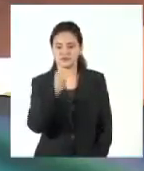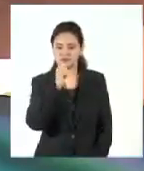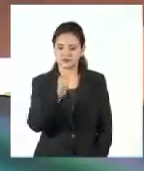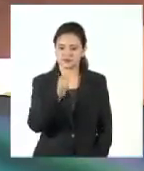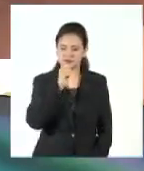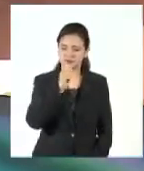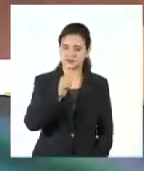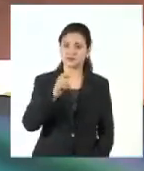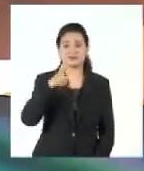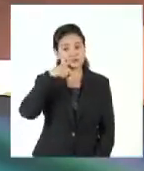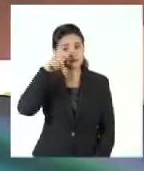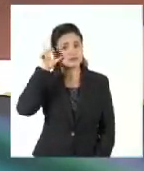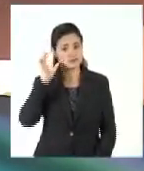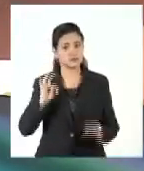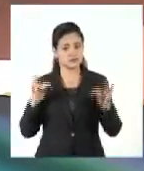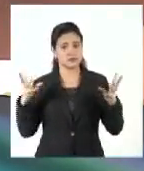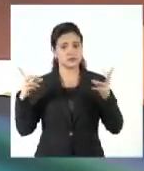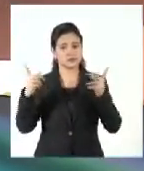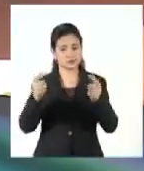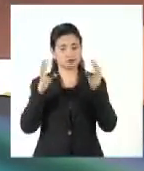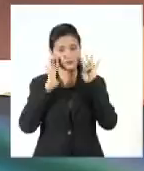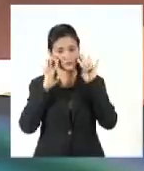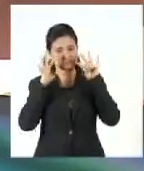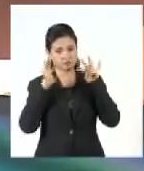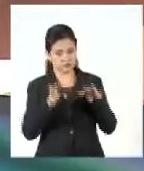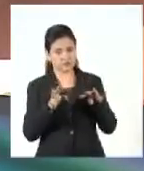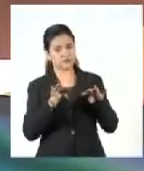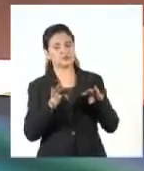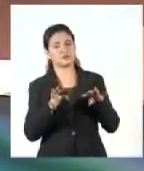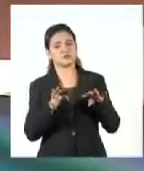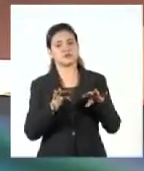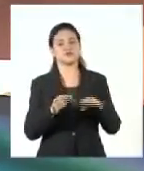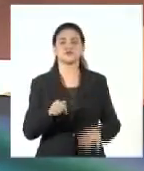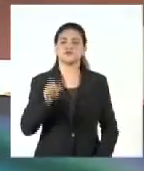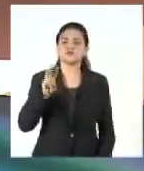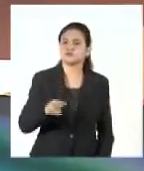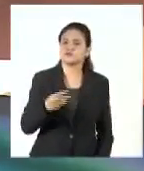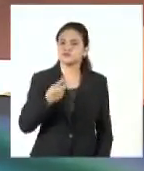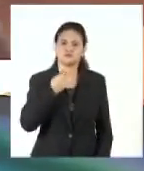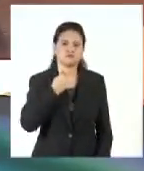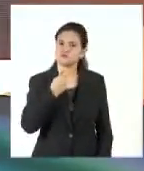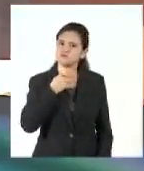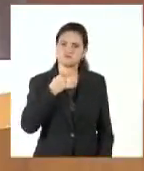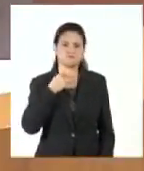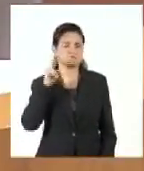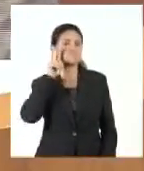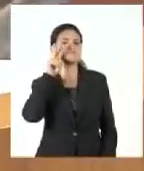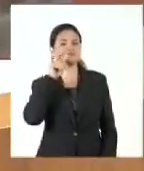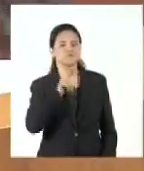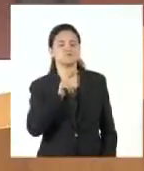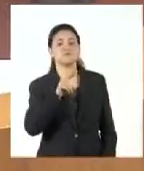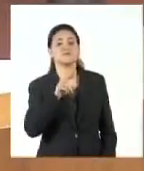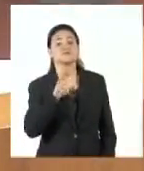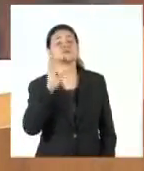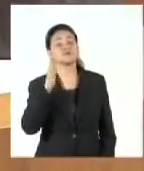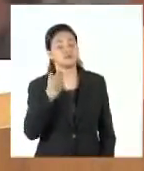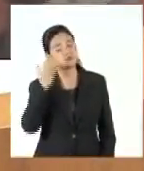Ontem todos assistimos, e quem não teve a oportunidade de assistir, acho que tomou